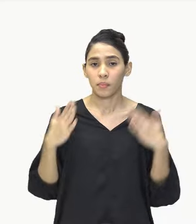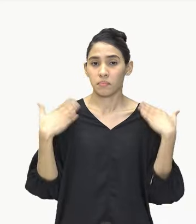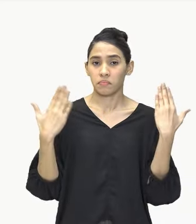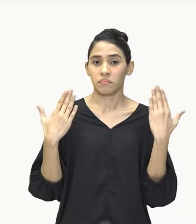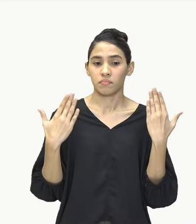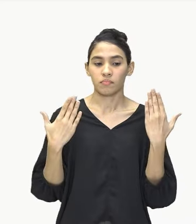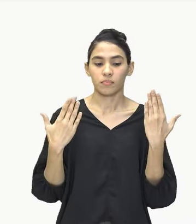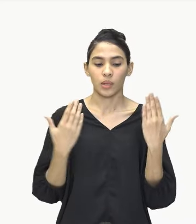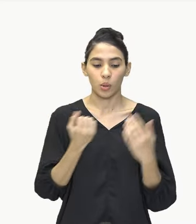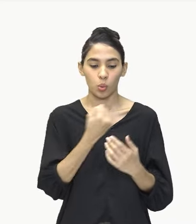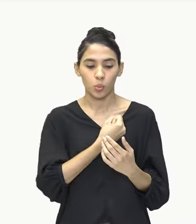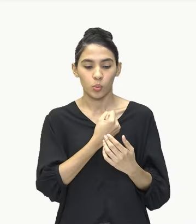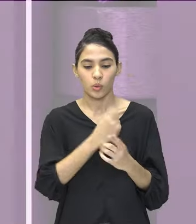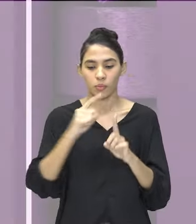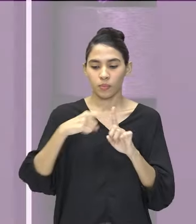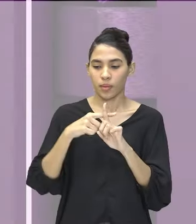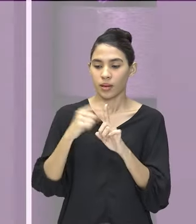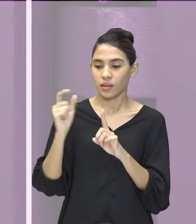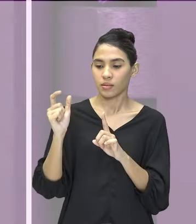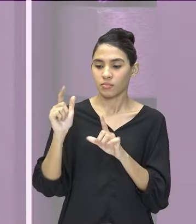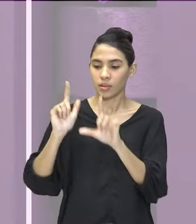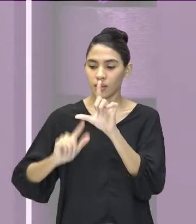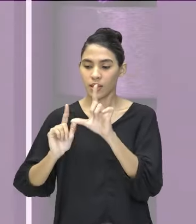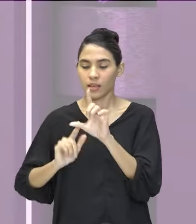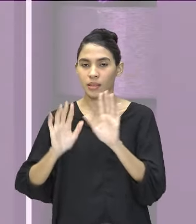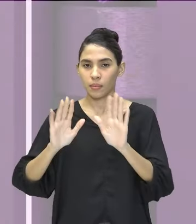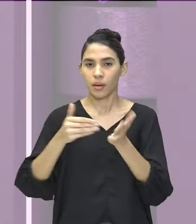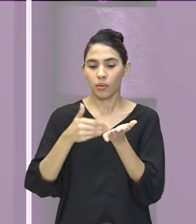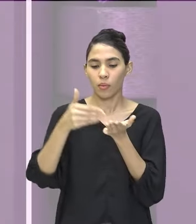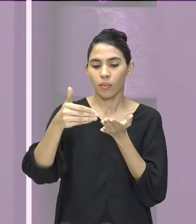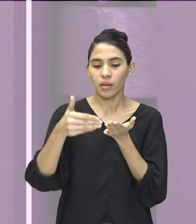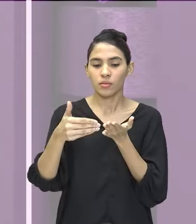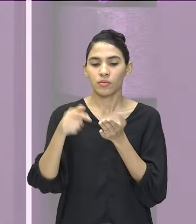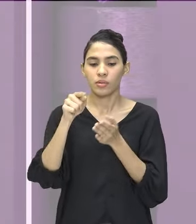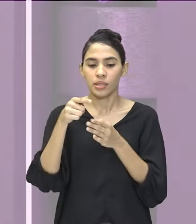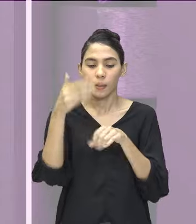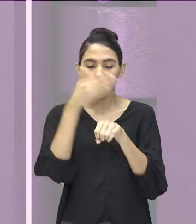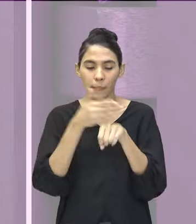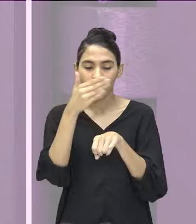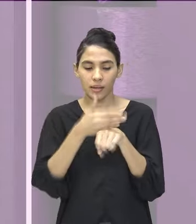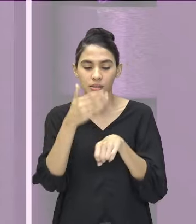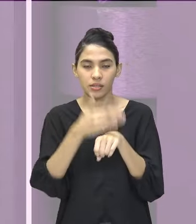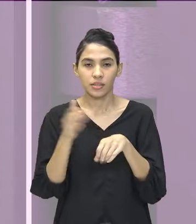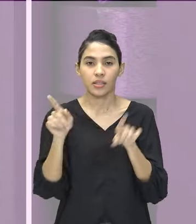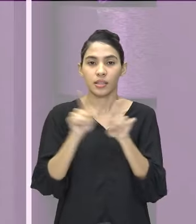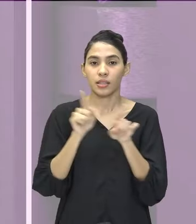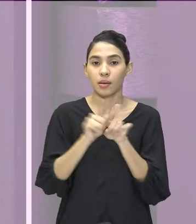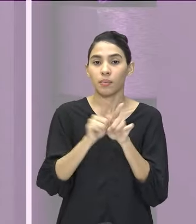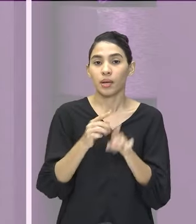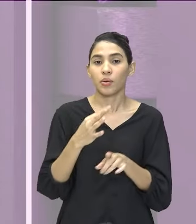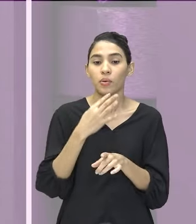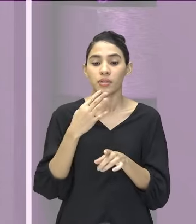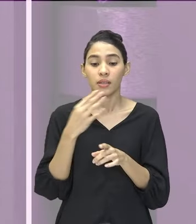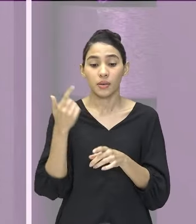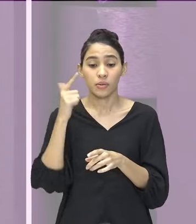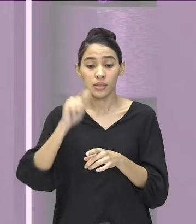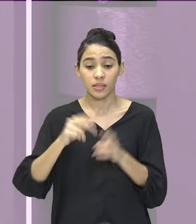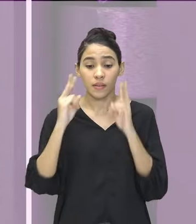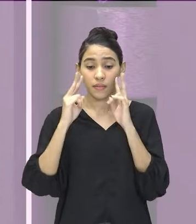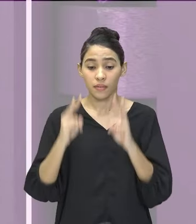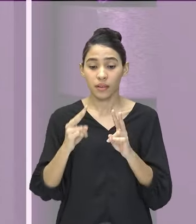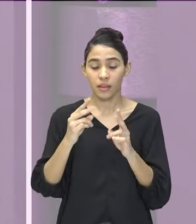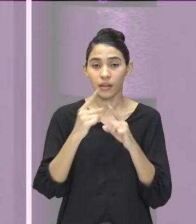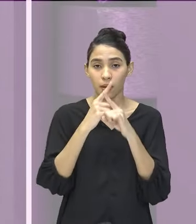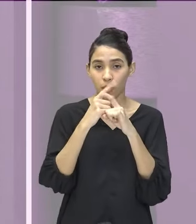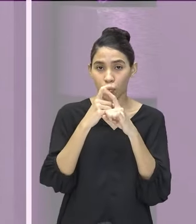letra e número. Mas no momento que nós começamos a ter prática e a reconhecer e a enxergar o que é um